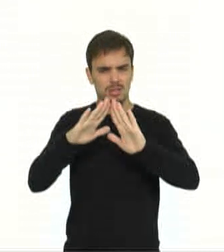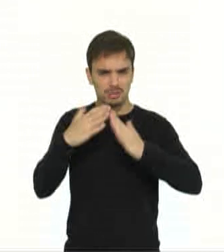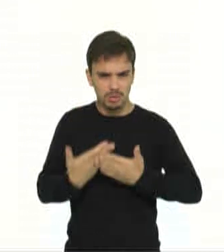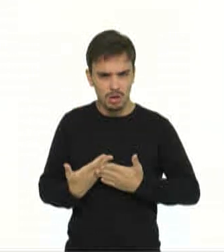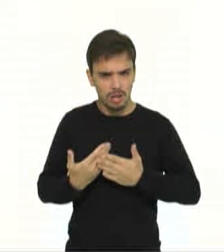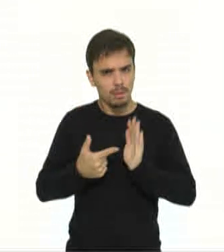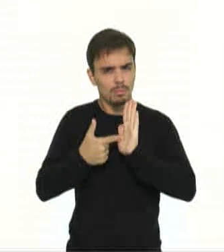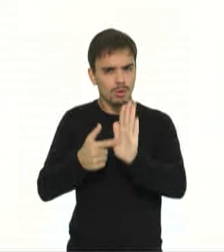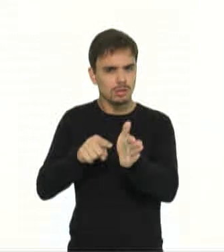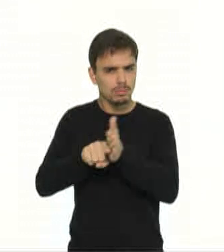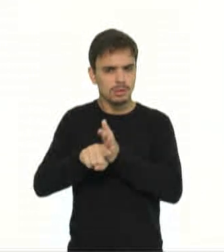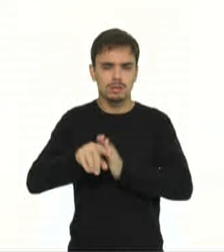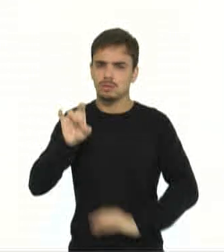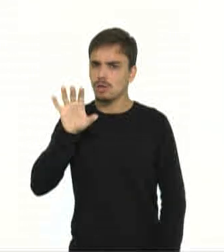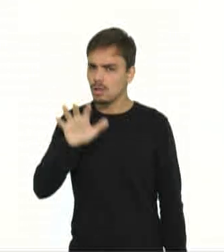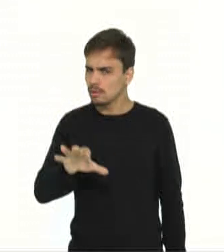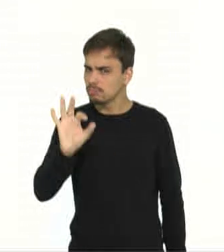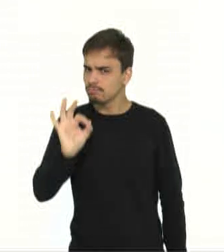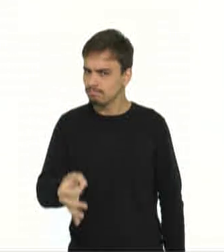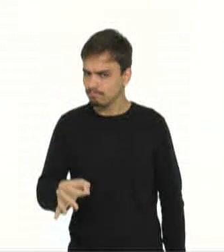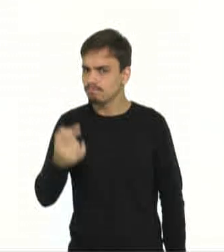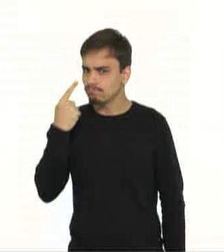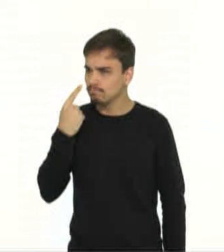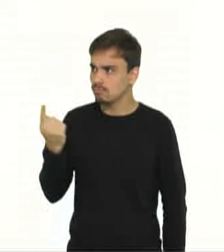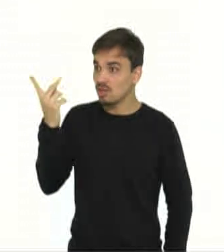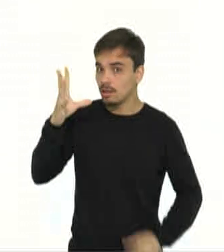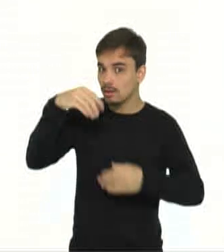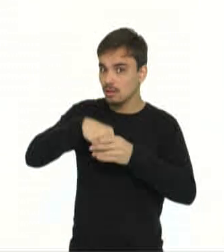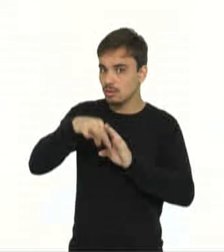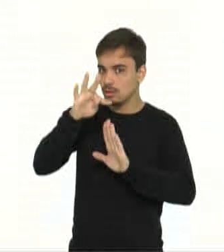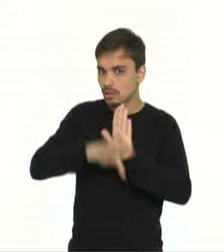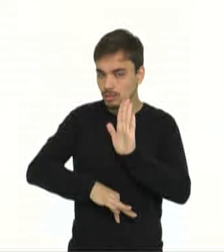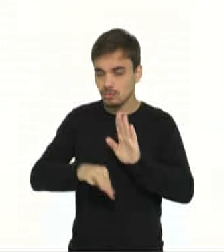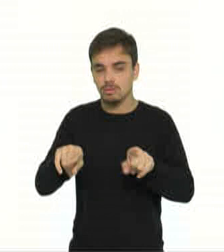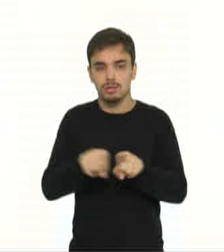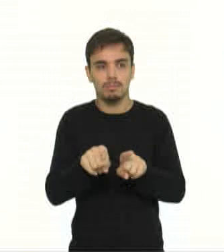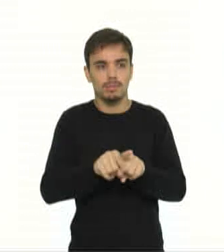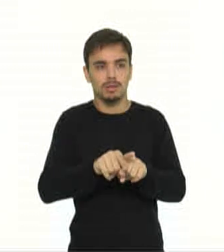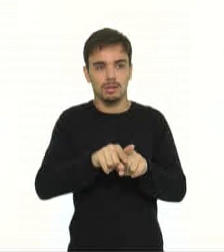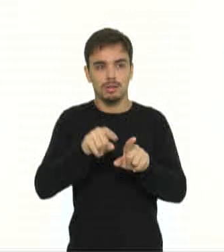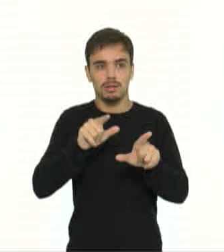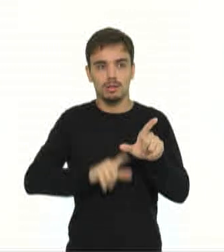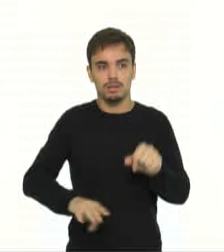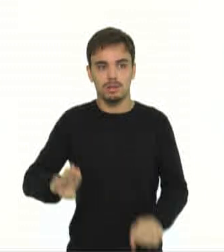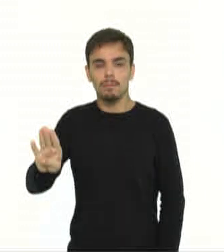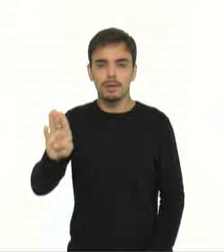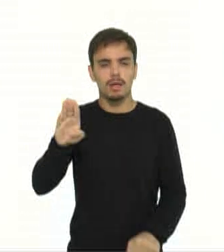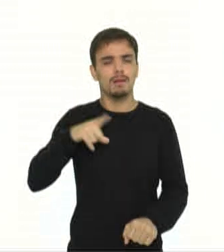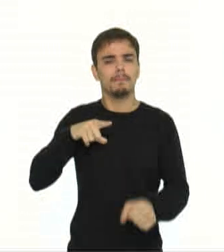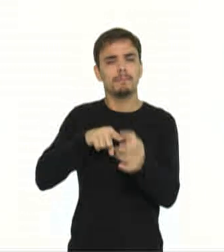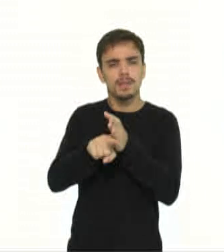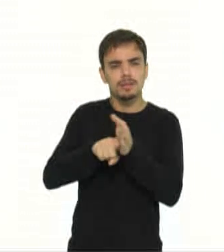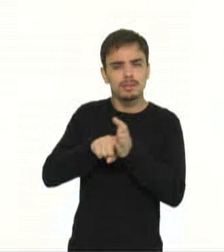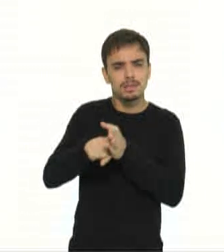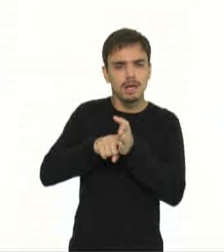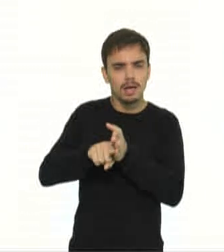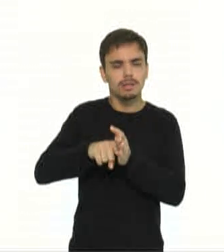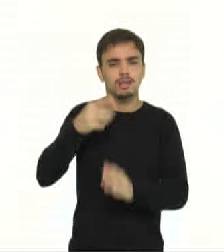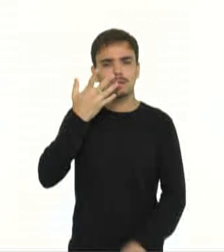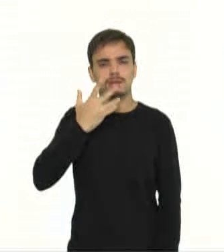ali para nós? Confirme a informação aí no texto. Foram pesquisadas crianças com mais de 5